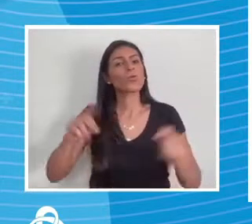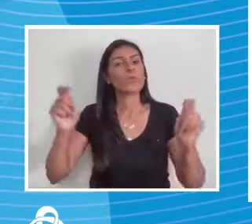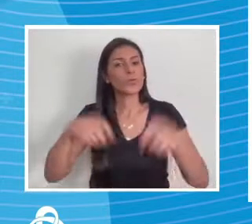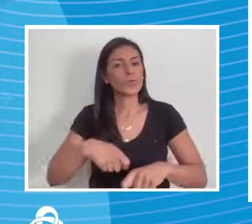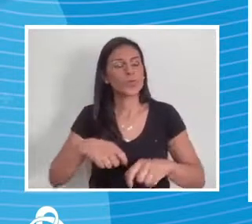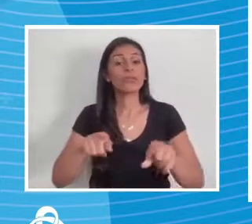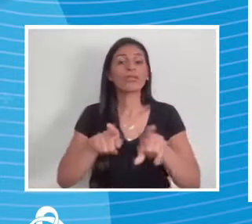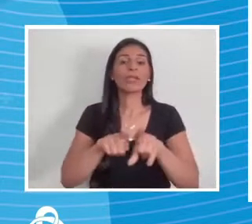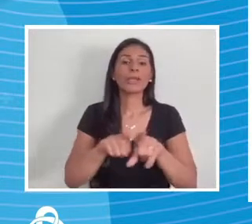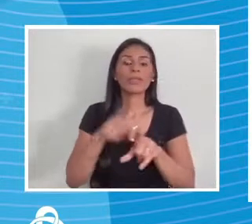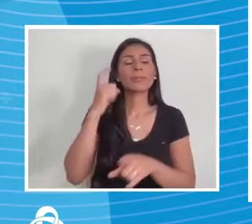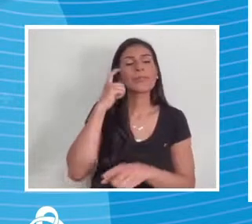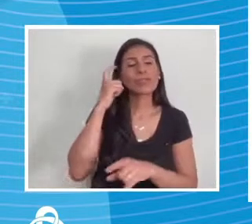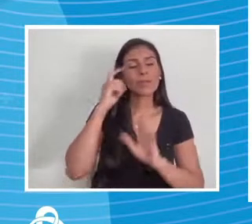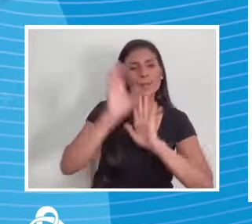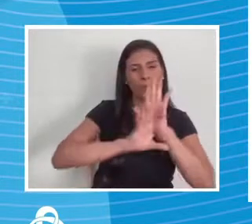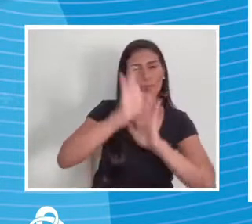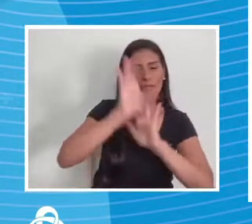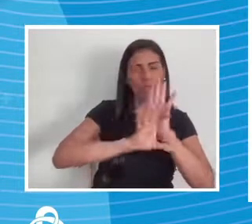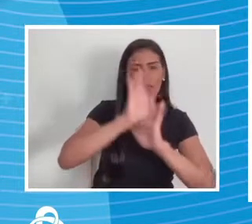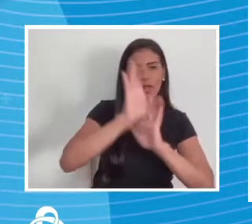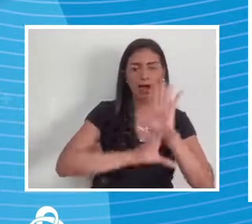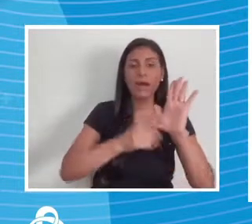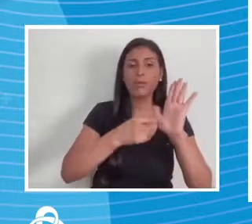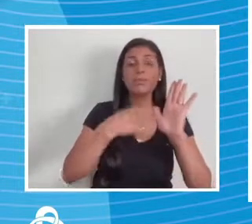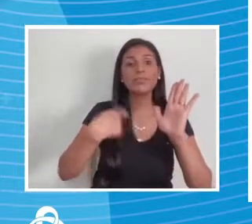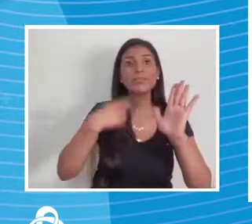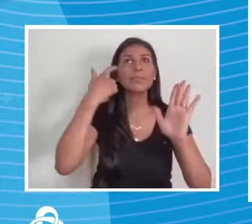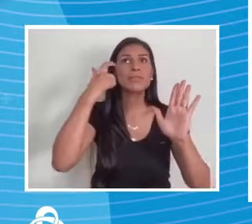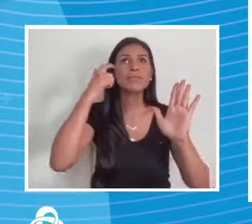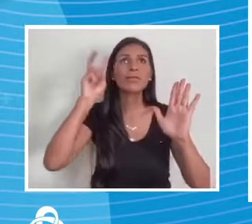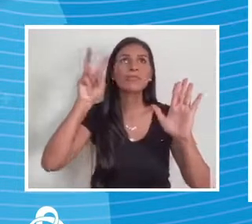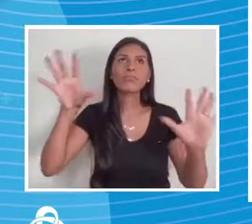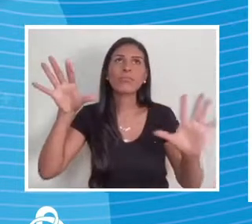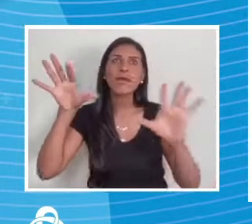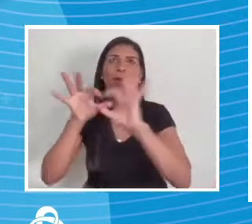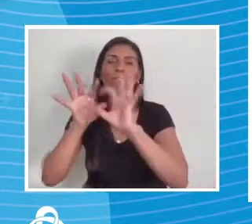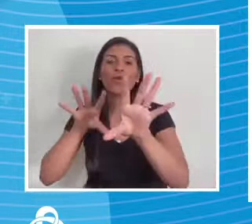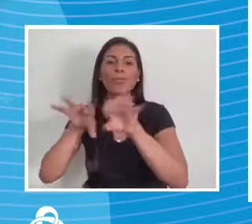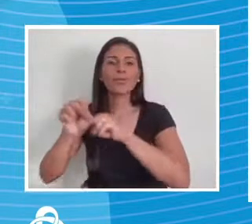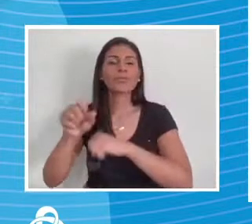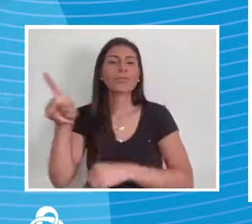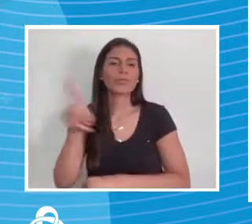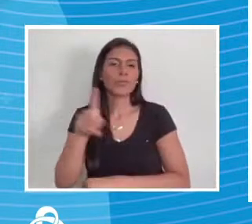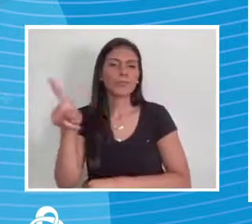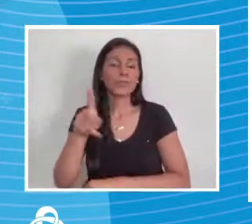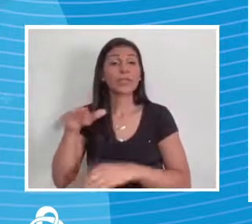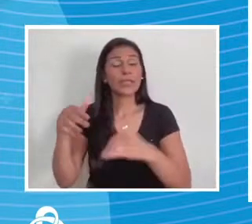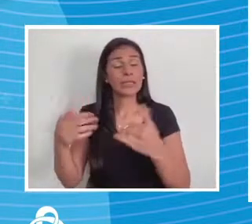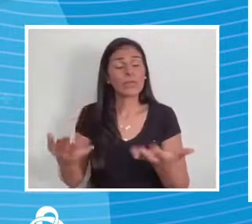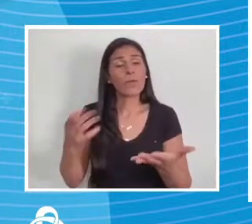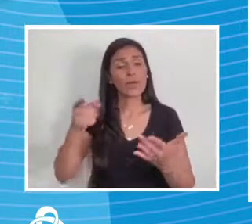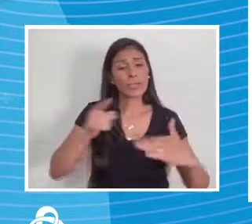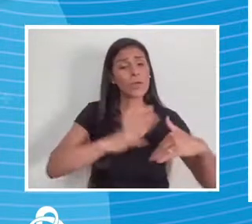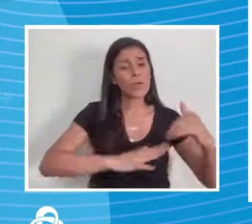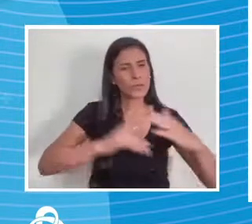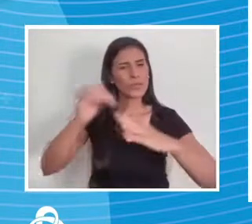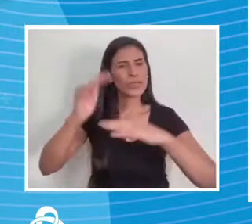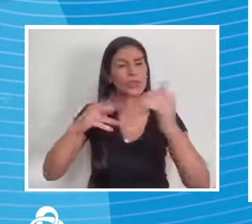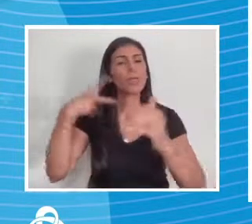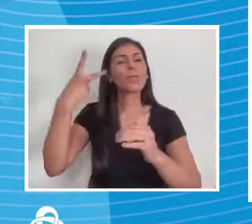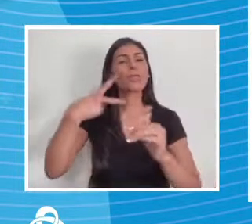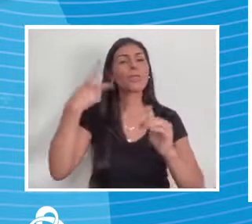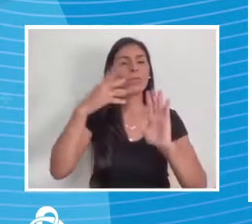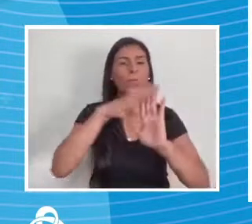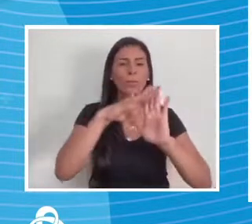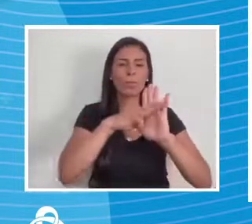subjacente cheguem ao professor, precisa ter formação de professores. Então, essa construção de uma política pública passa por avaliações, mas com avaliações